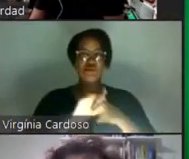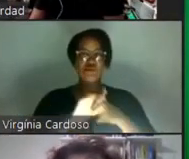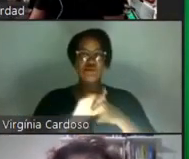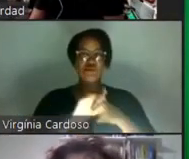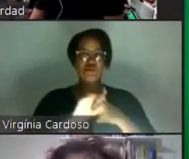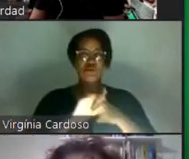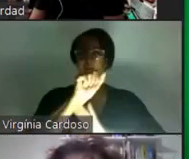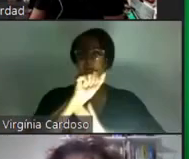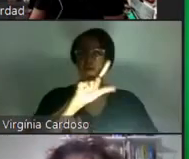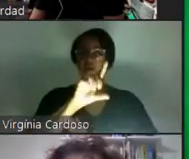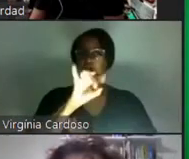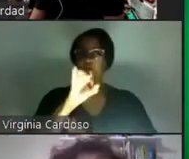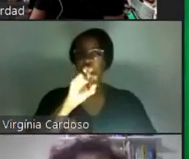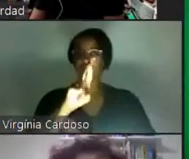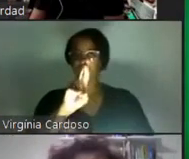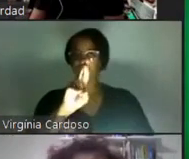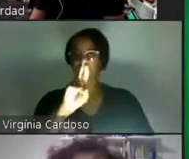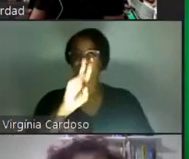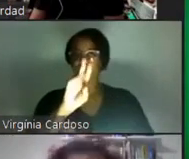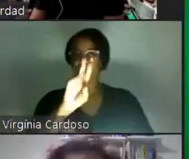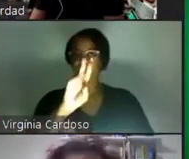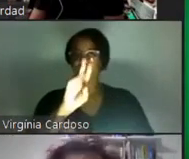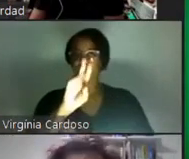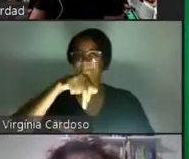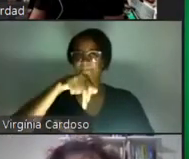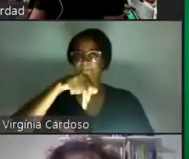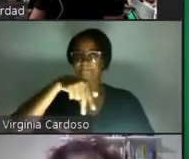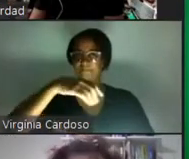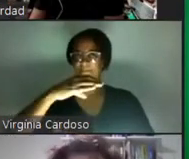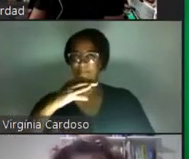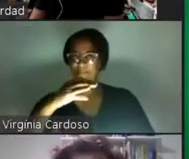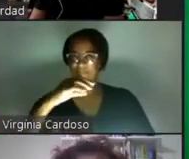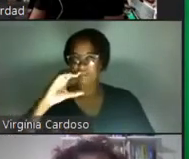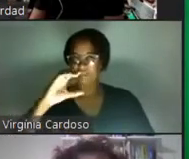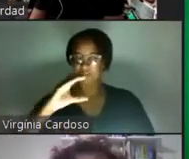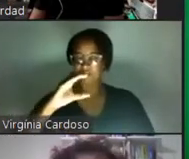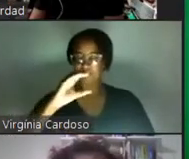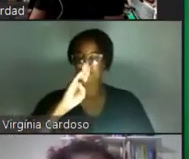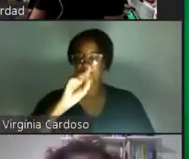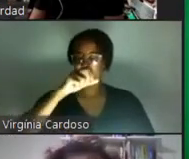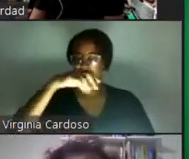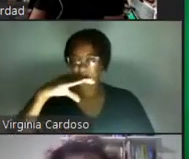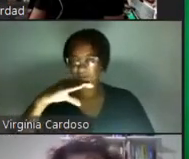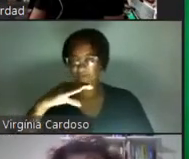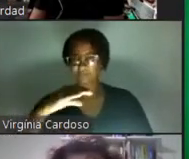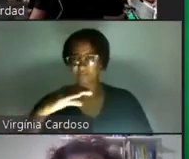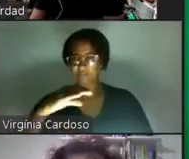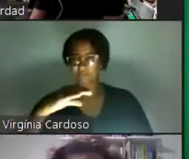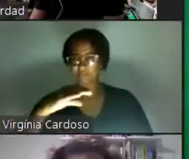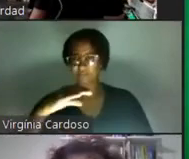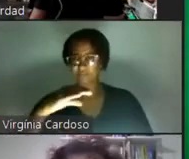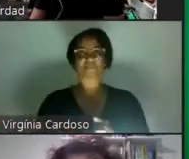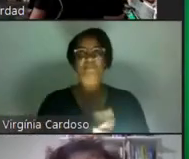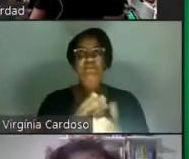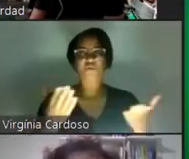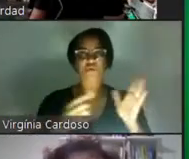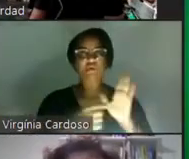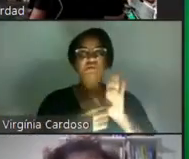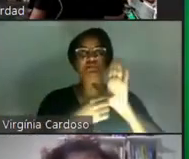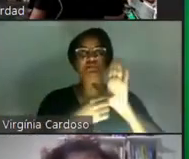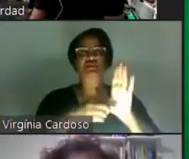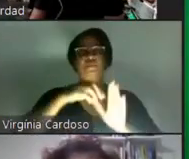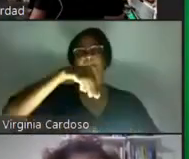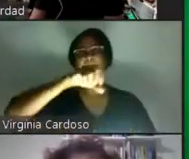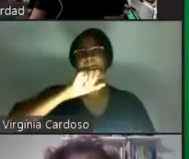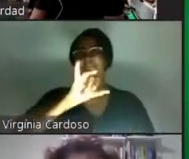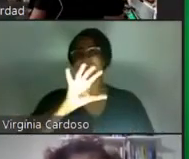recurso. Estou lançando agora, eu ia lançar agora em abril, como foi prorrogado, eu vou lançar em maio, que